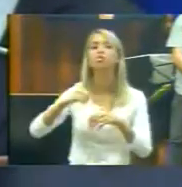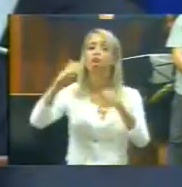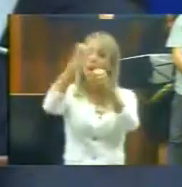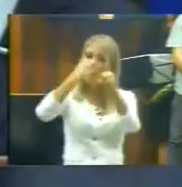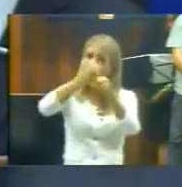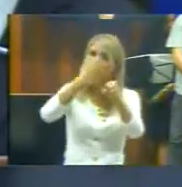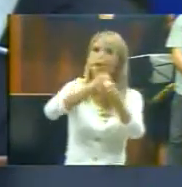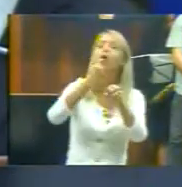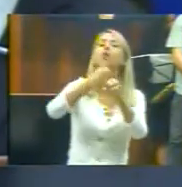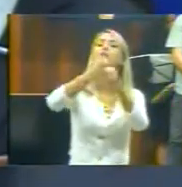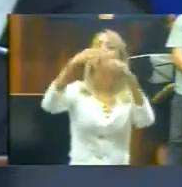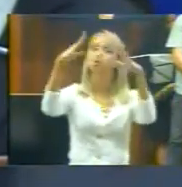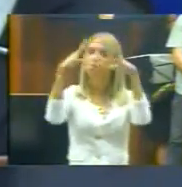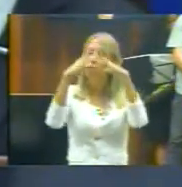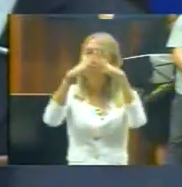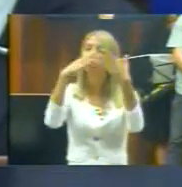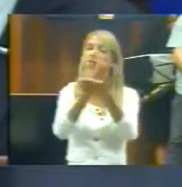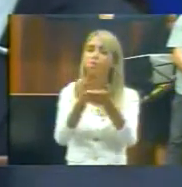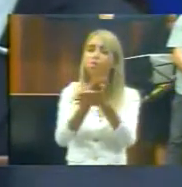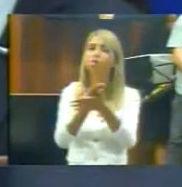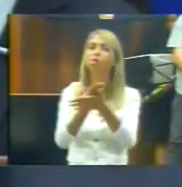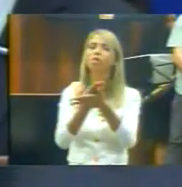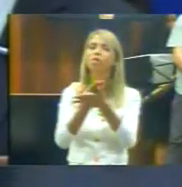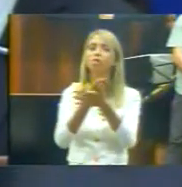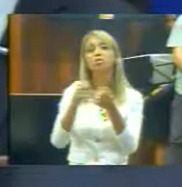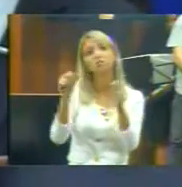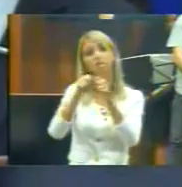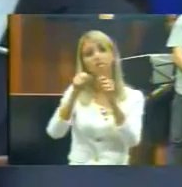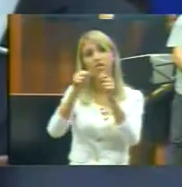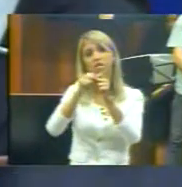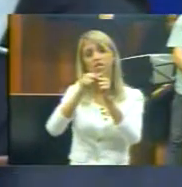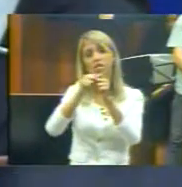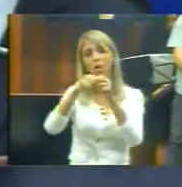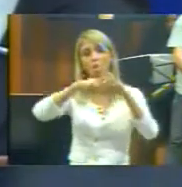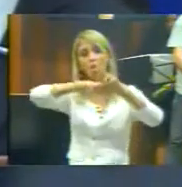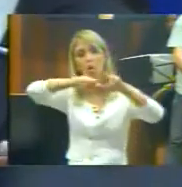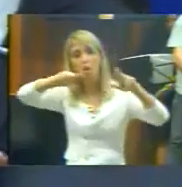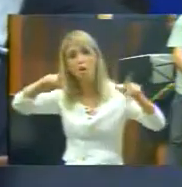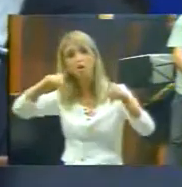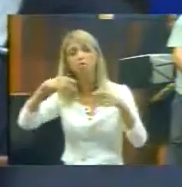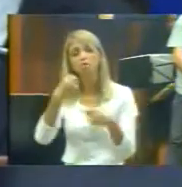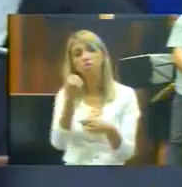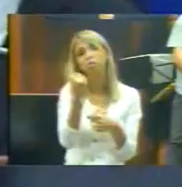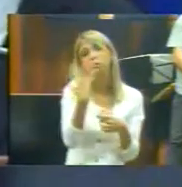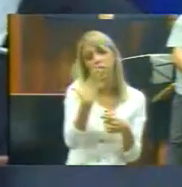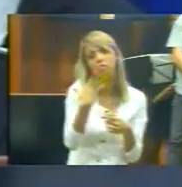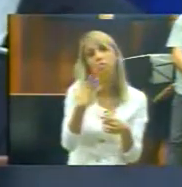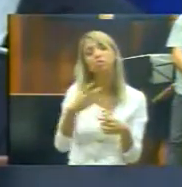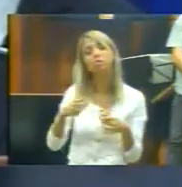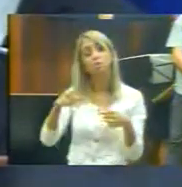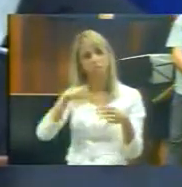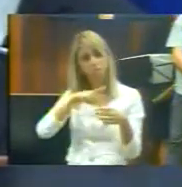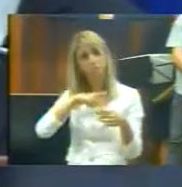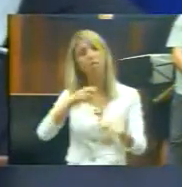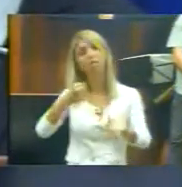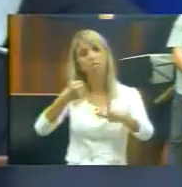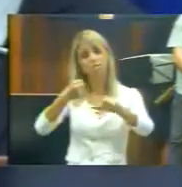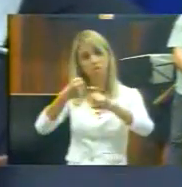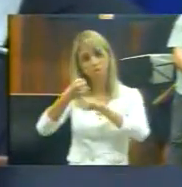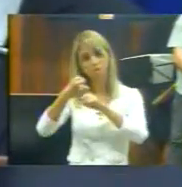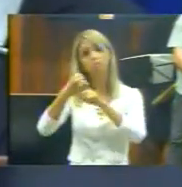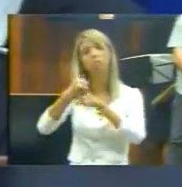escola, de promover melhorias que cabem ao executivo, ao